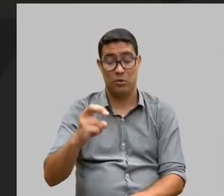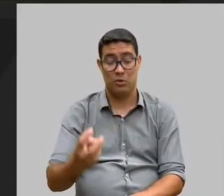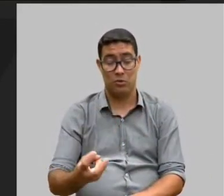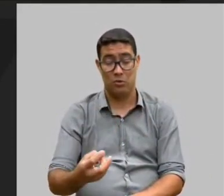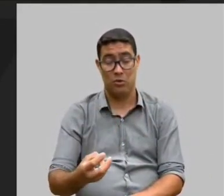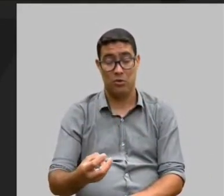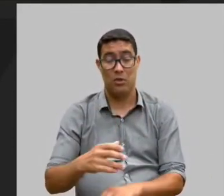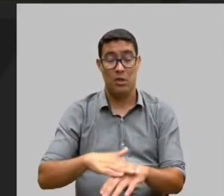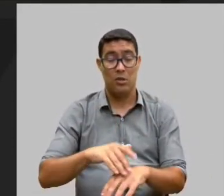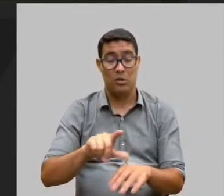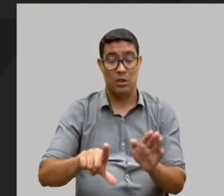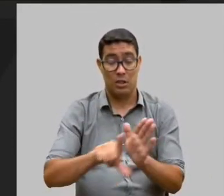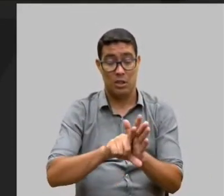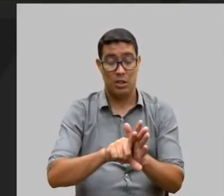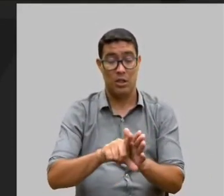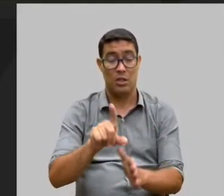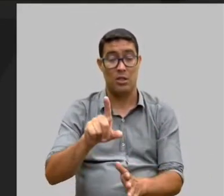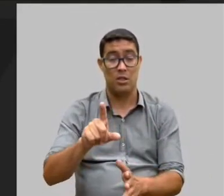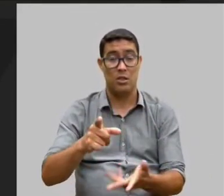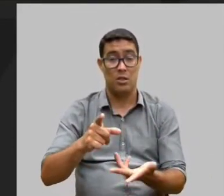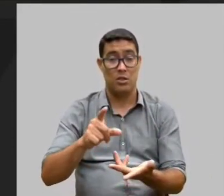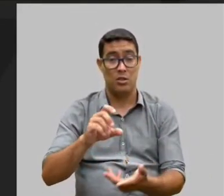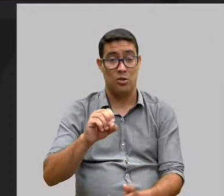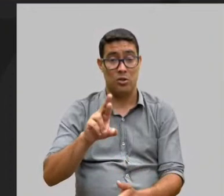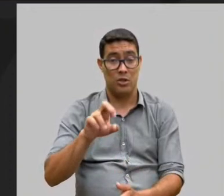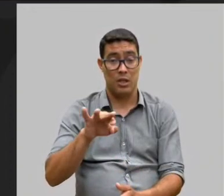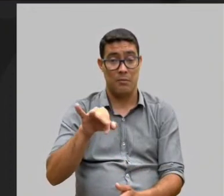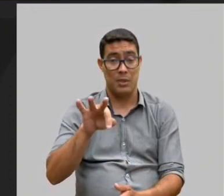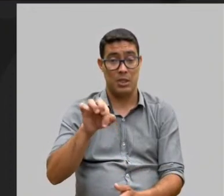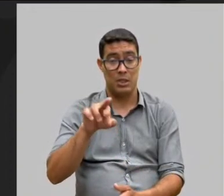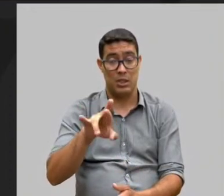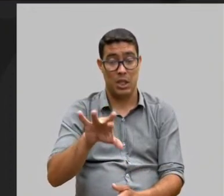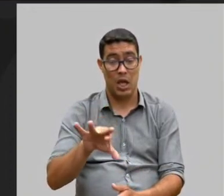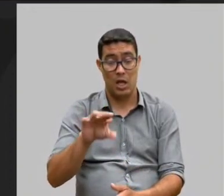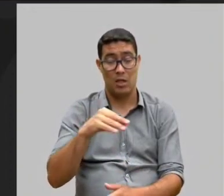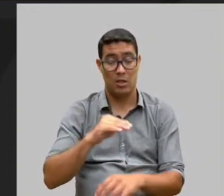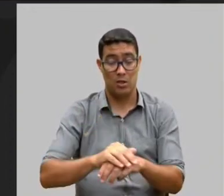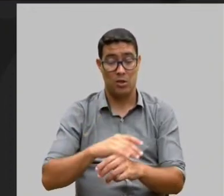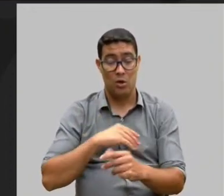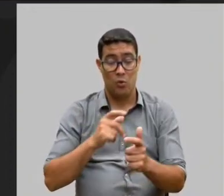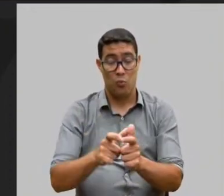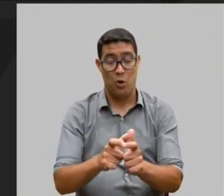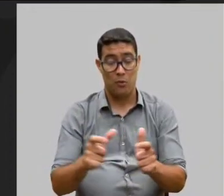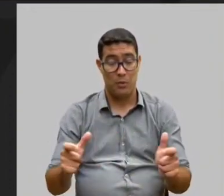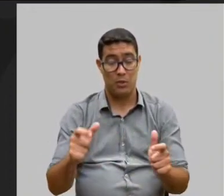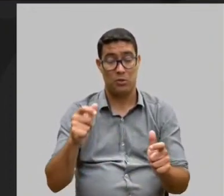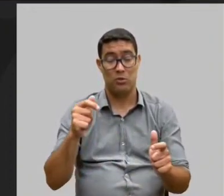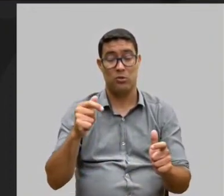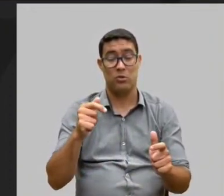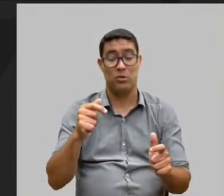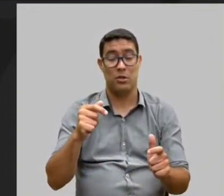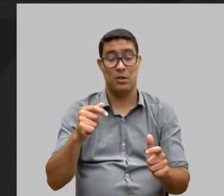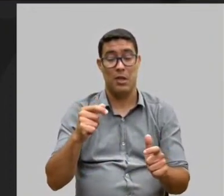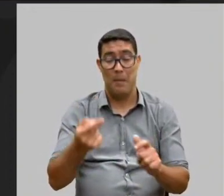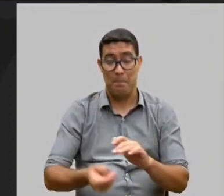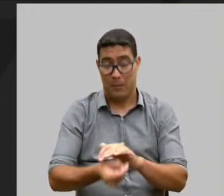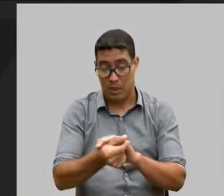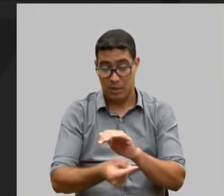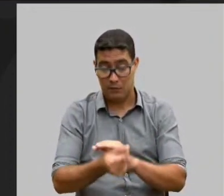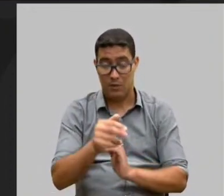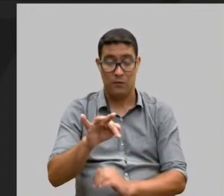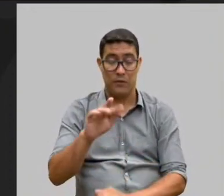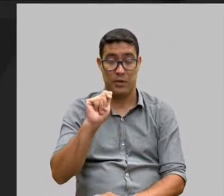a a lei de Diretriz orçament Ária ele já propôs lá para 2004 um aumento de benefício fiscal de mais de